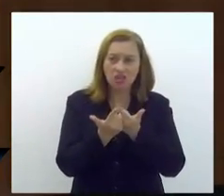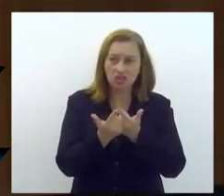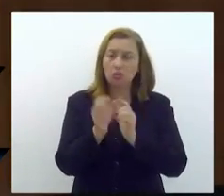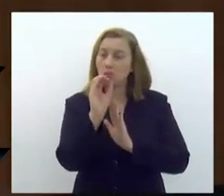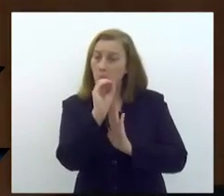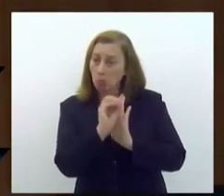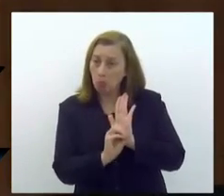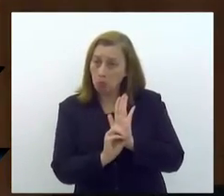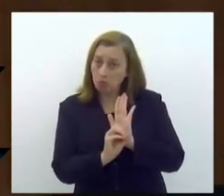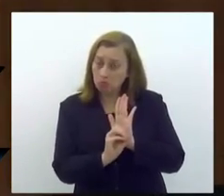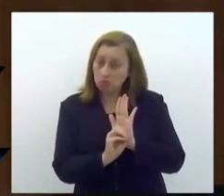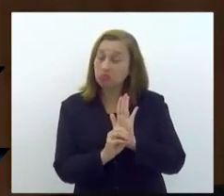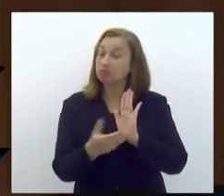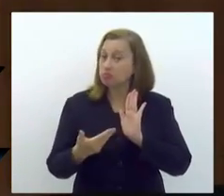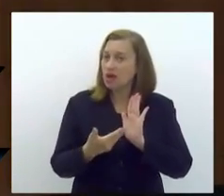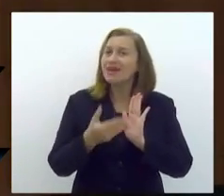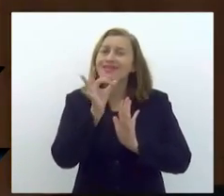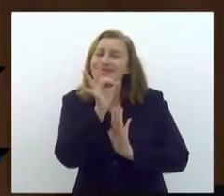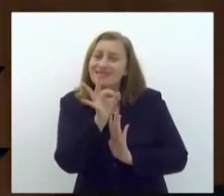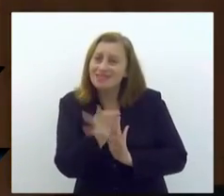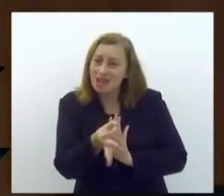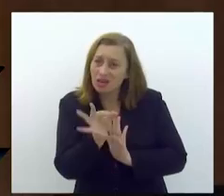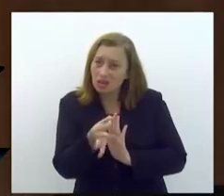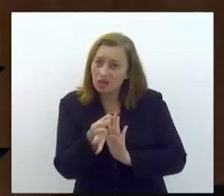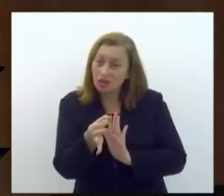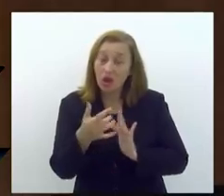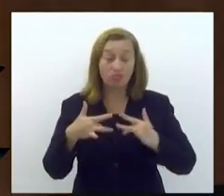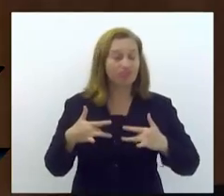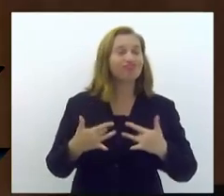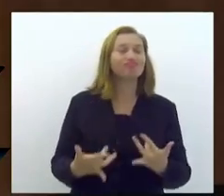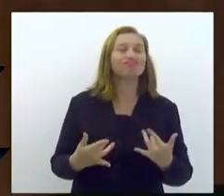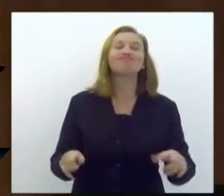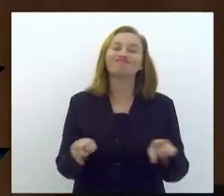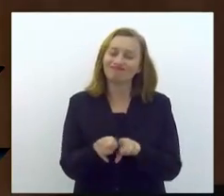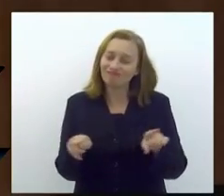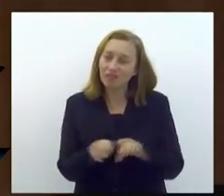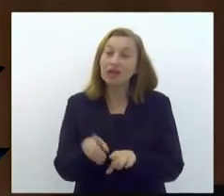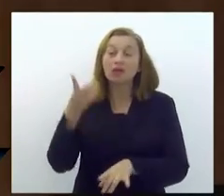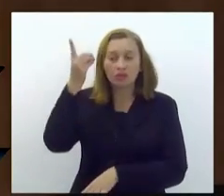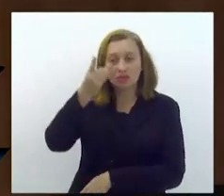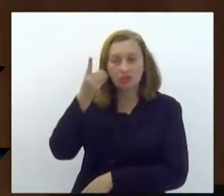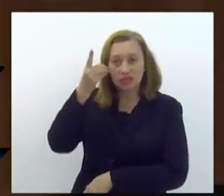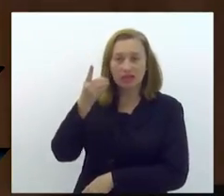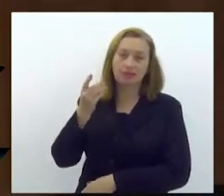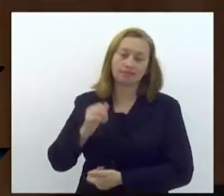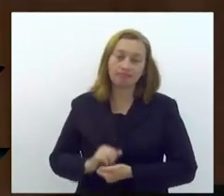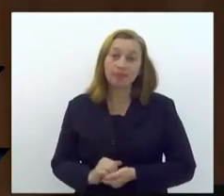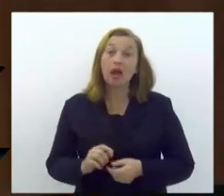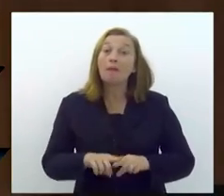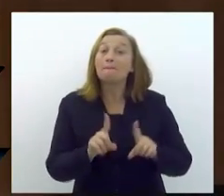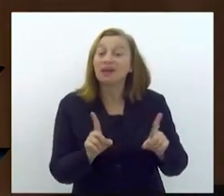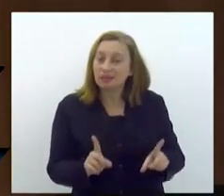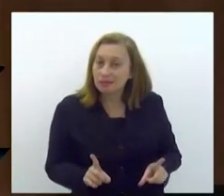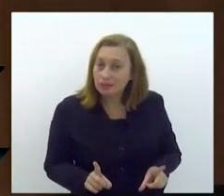oficial claro que eu estou me solidarizando também com a deputada mas